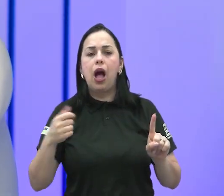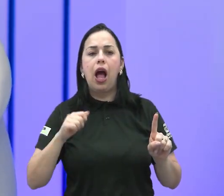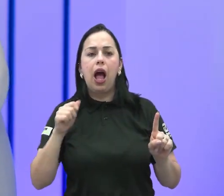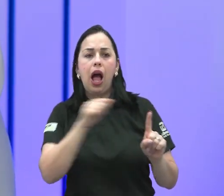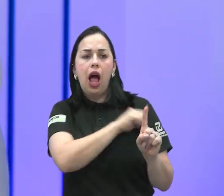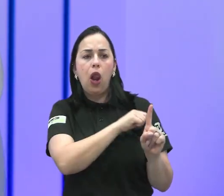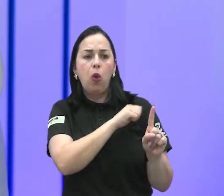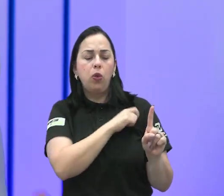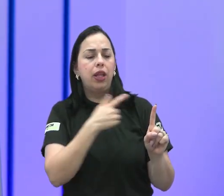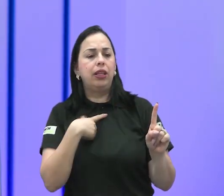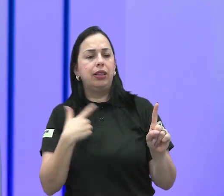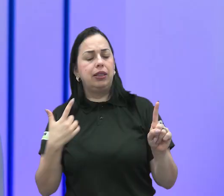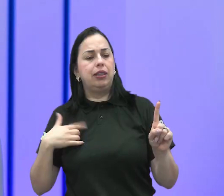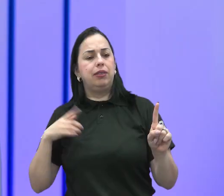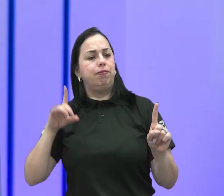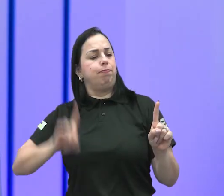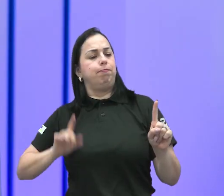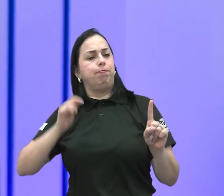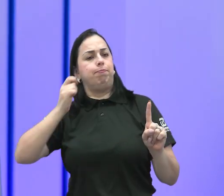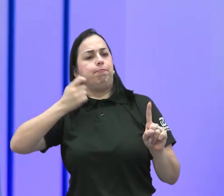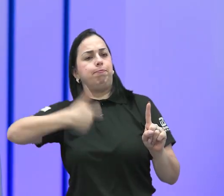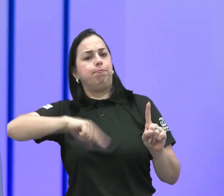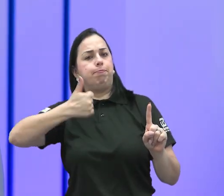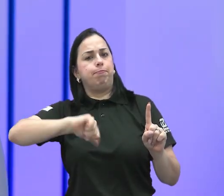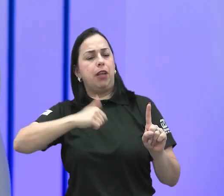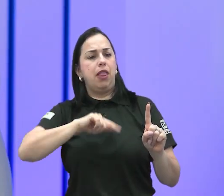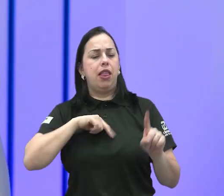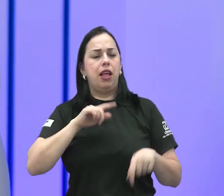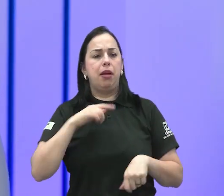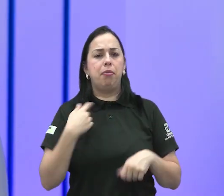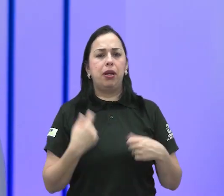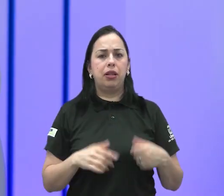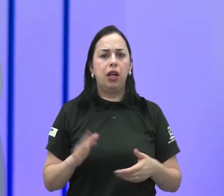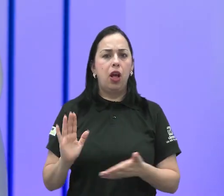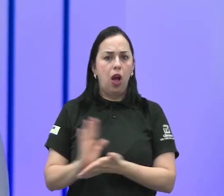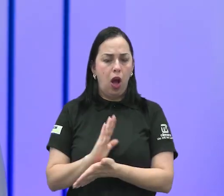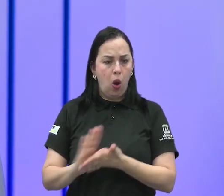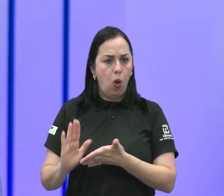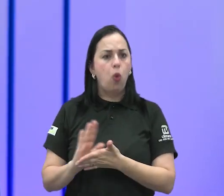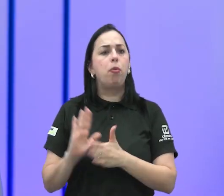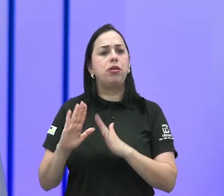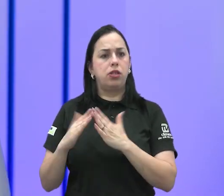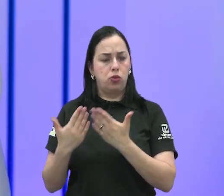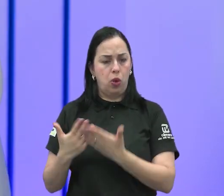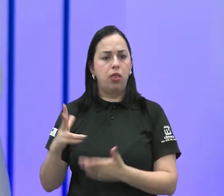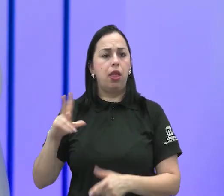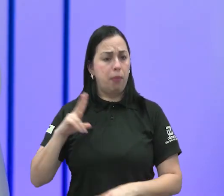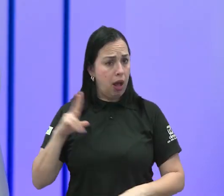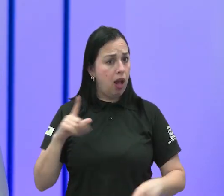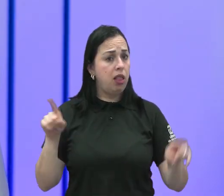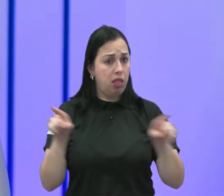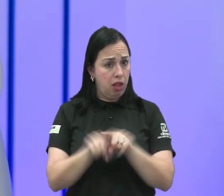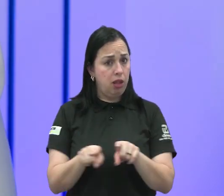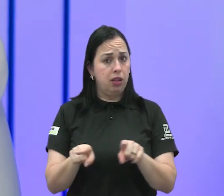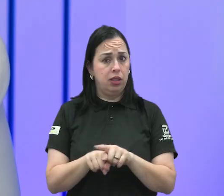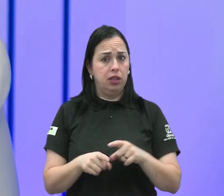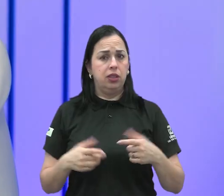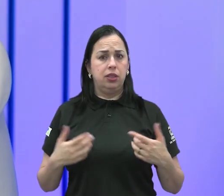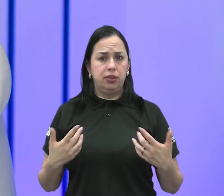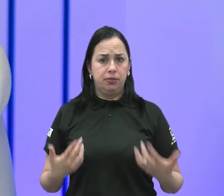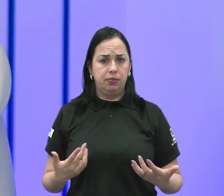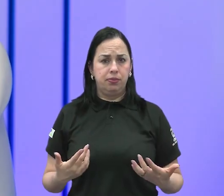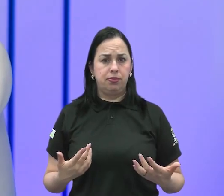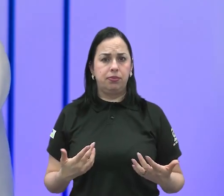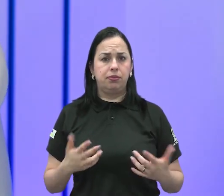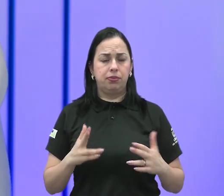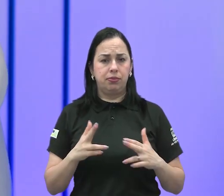professor possa entregar esse resultado imediato que muitas escolas, né, até as privadas, requisitam, né? E